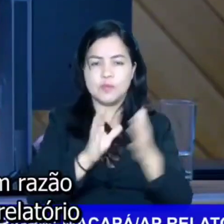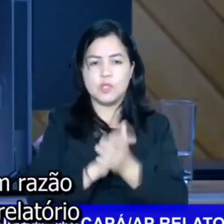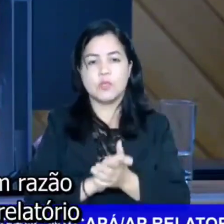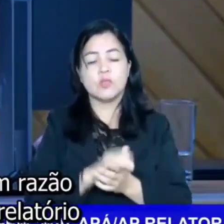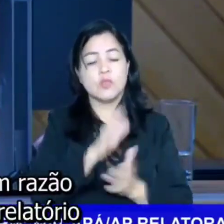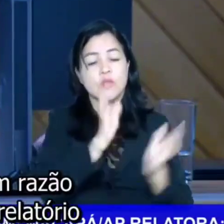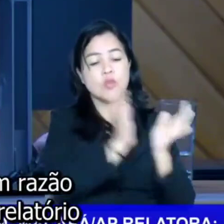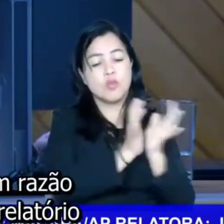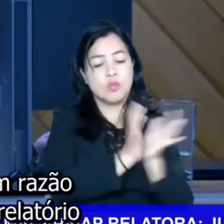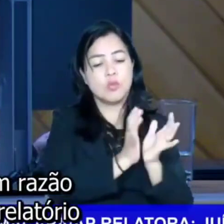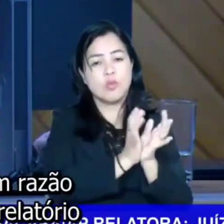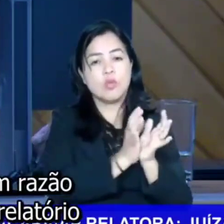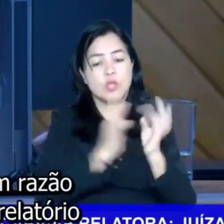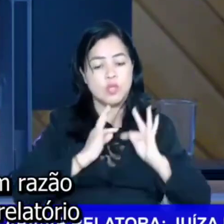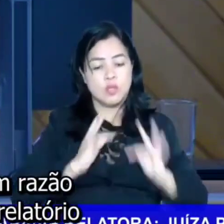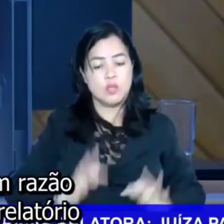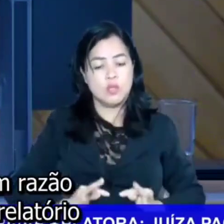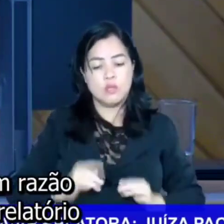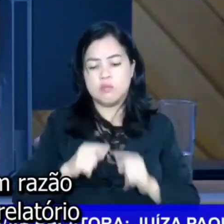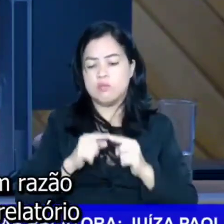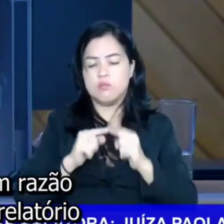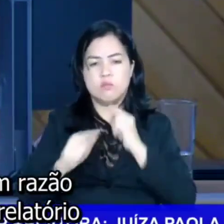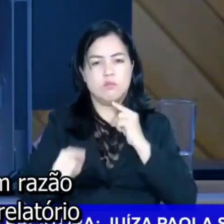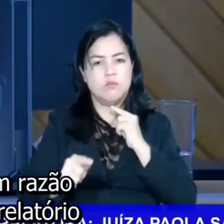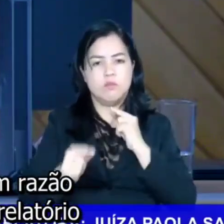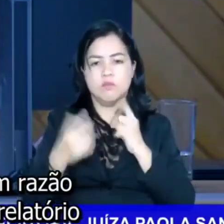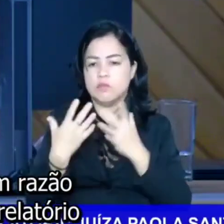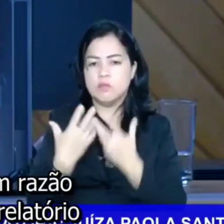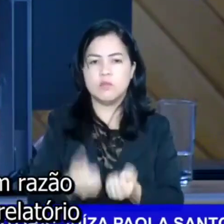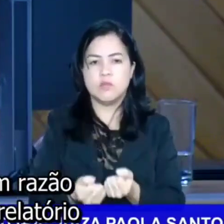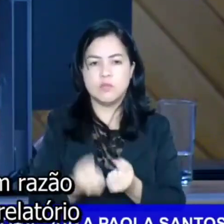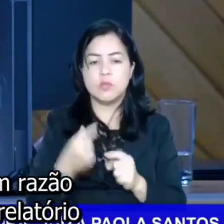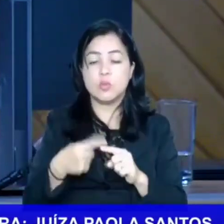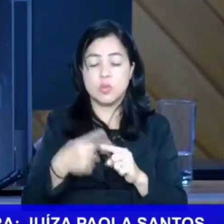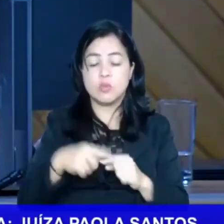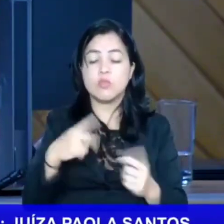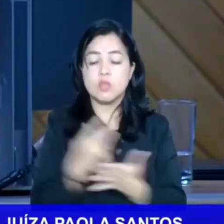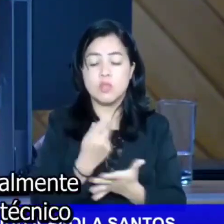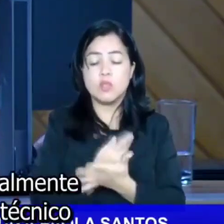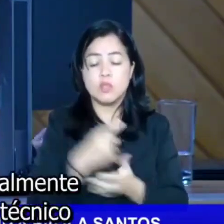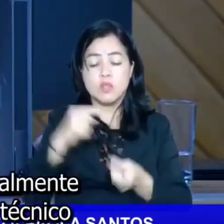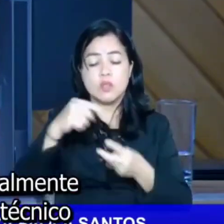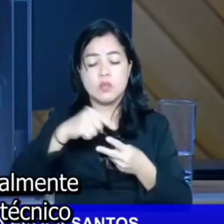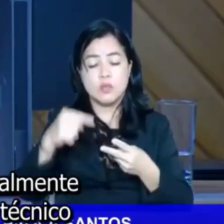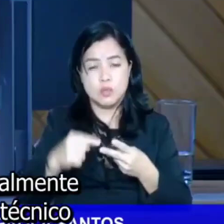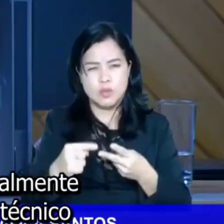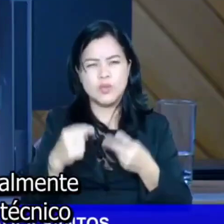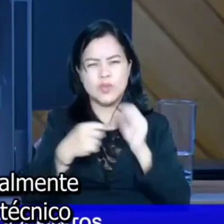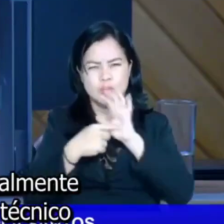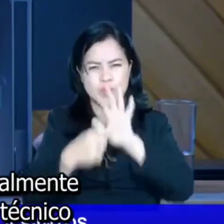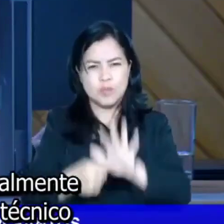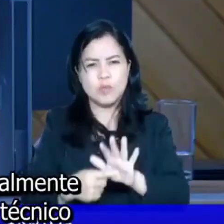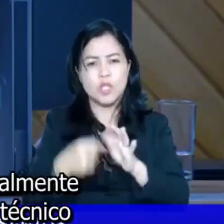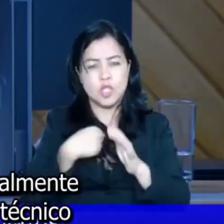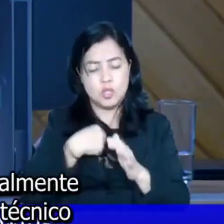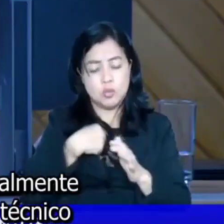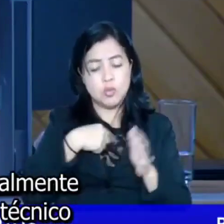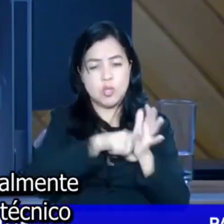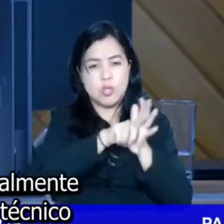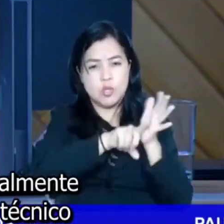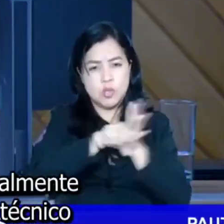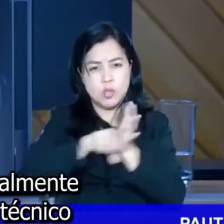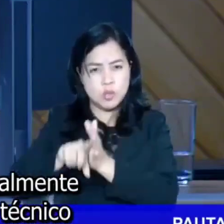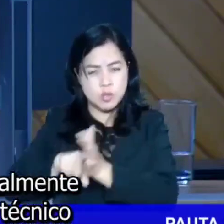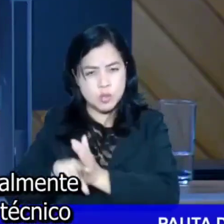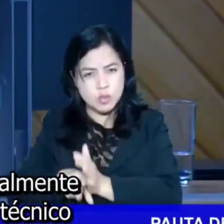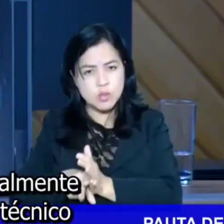ele sugeriu a desaprovação em razão dessas duas falhas que foram apontadas no relatório. Então, eu passo aqui a examinar individualmente